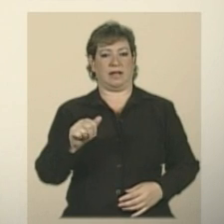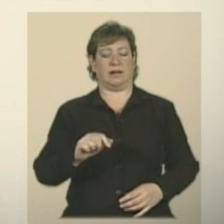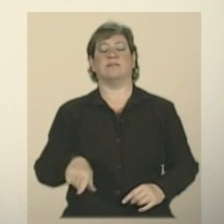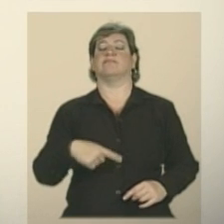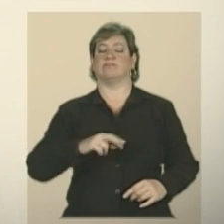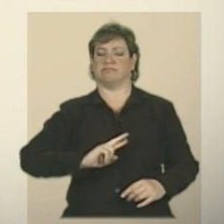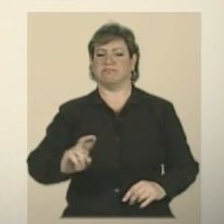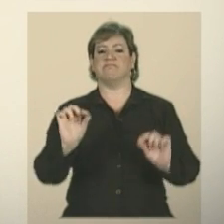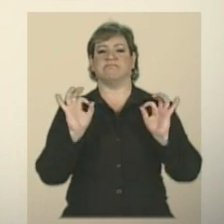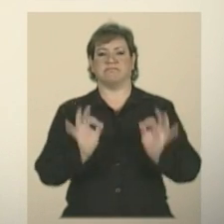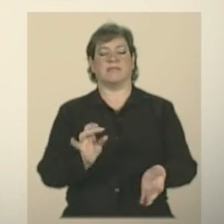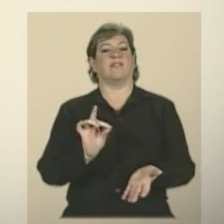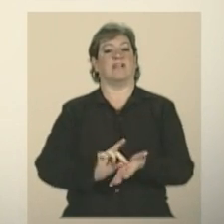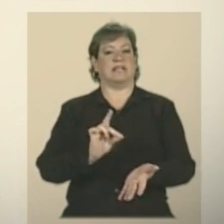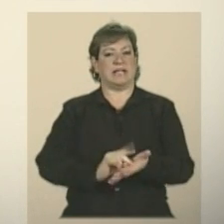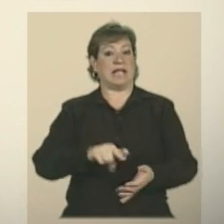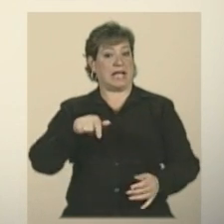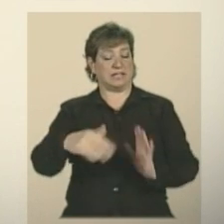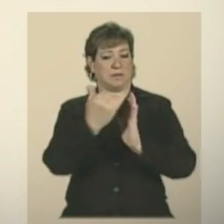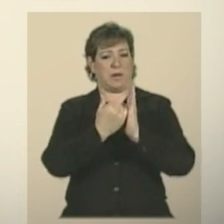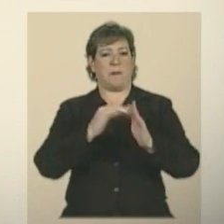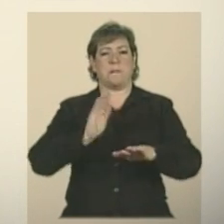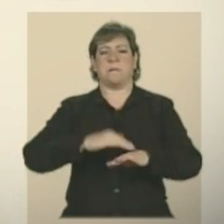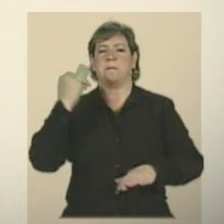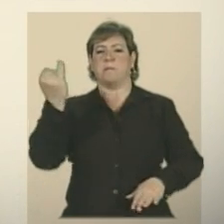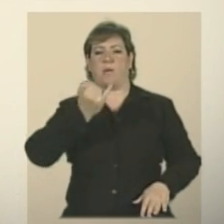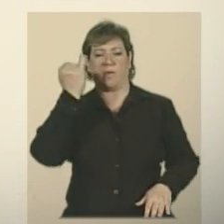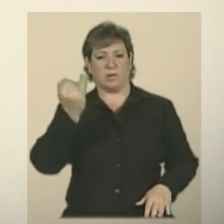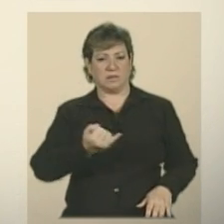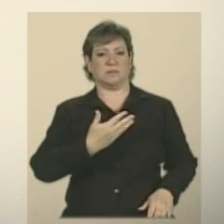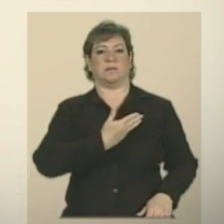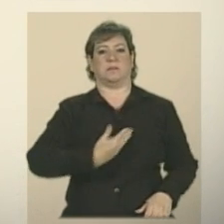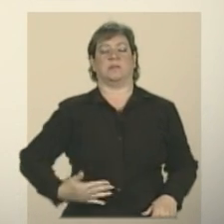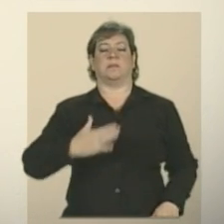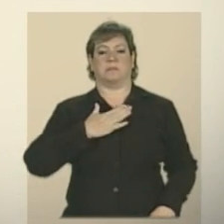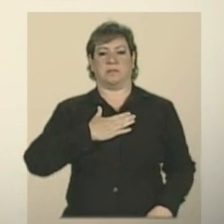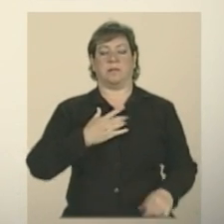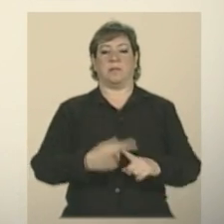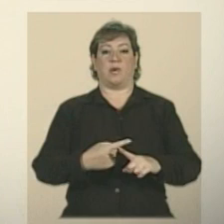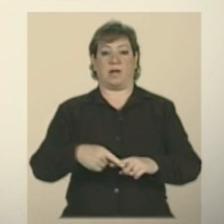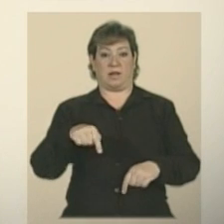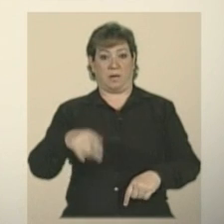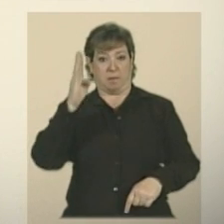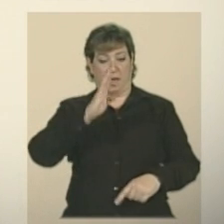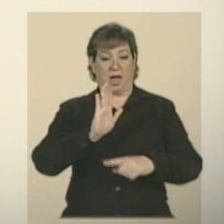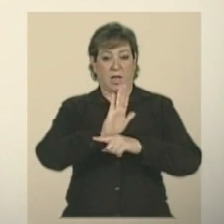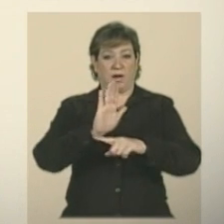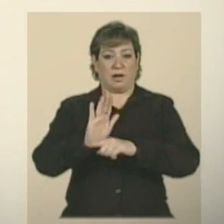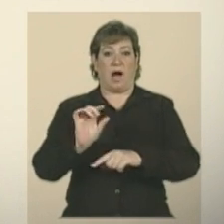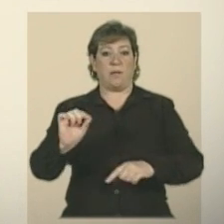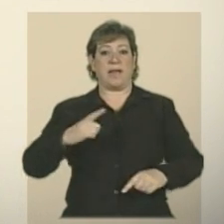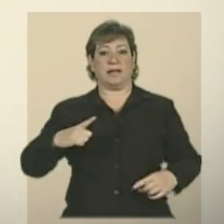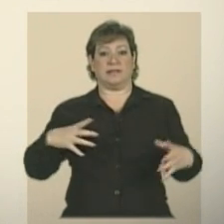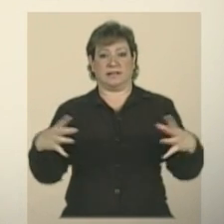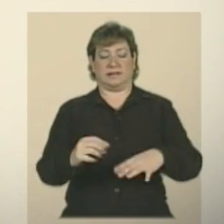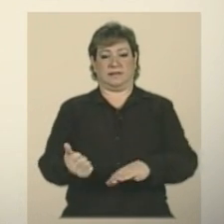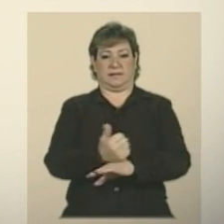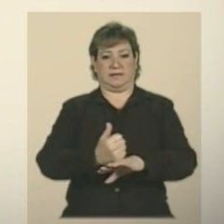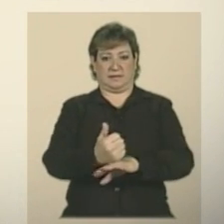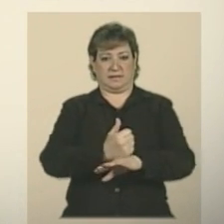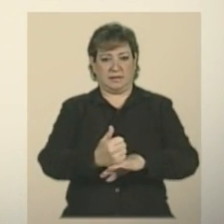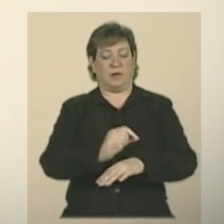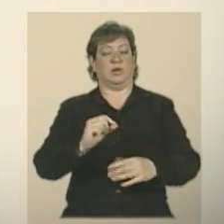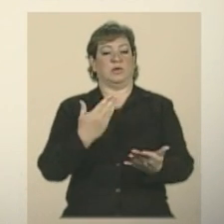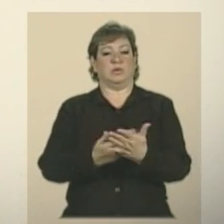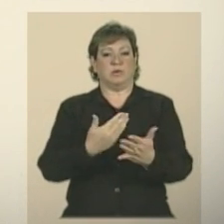mais importantes do meu governo. O Brasil, com o Ciências Sem Fronteiras, vai levar os melhores estudantes para